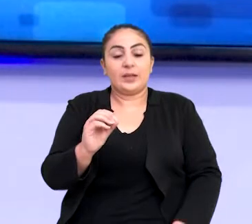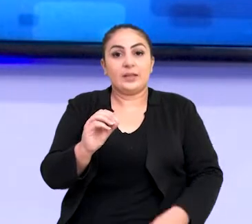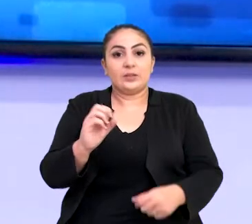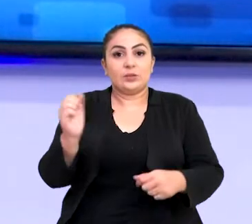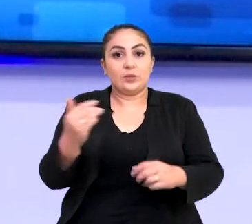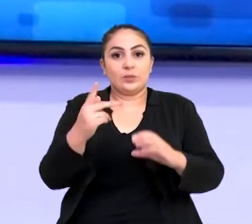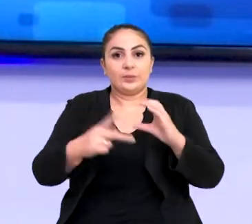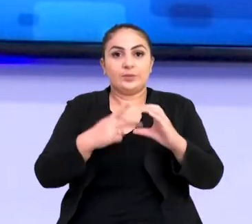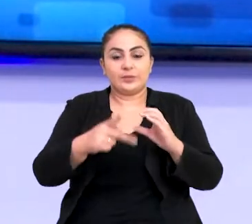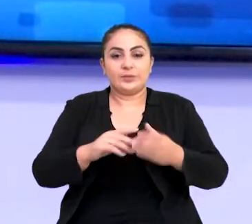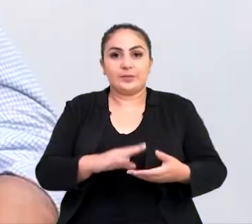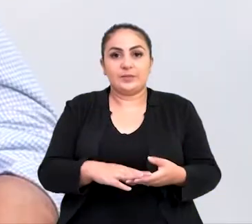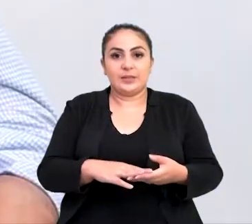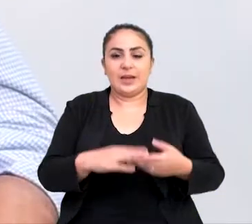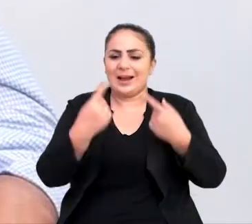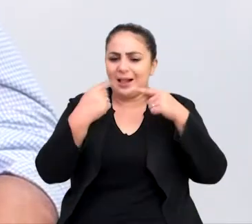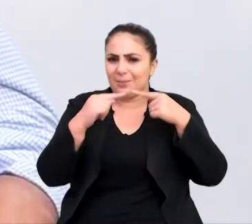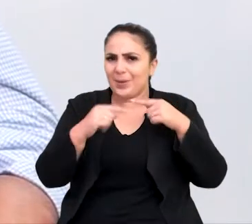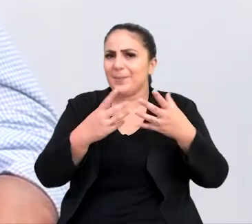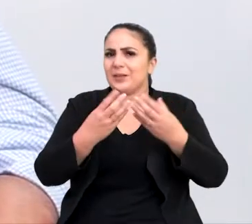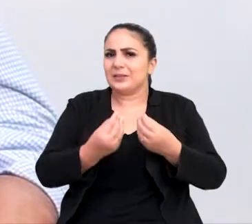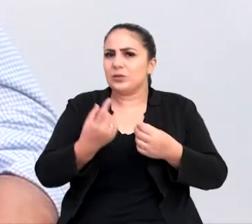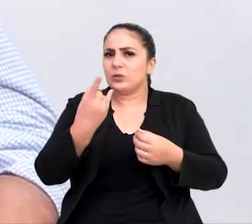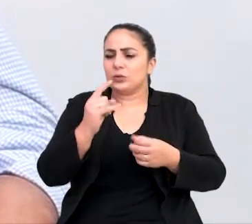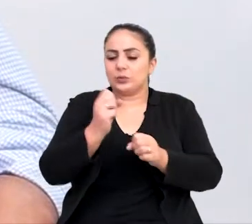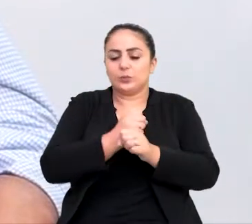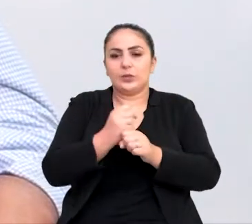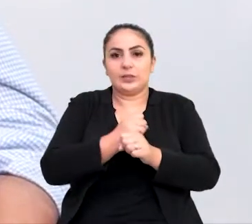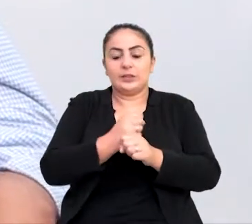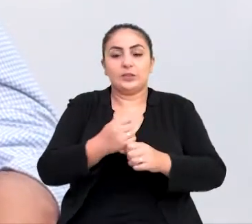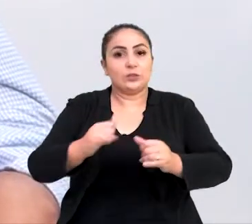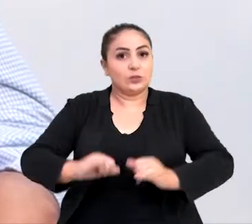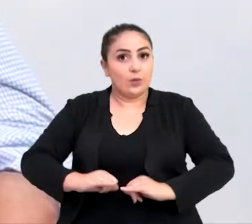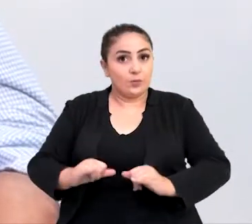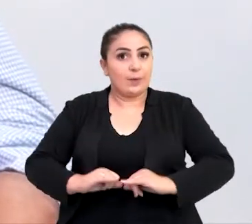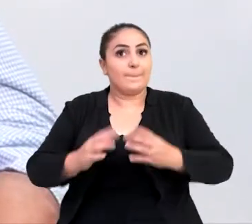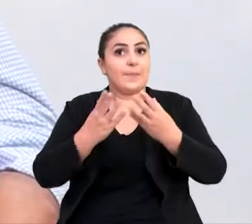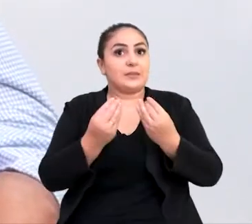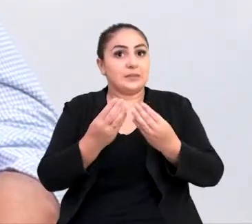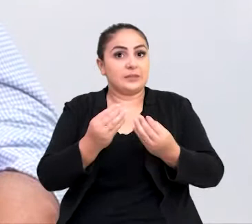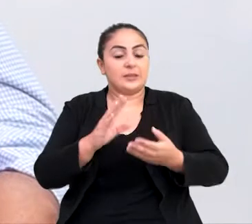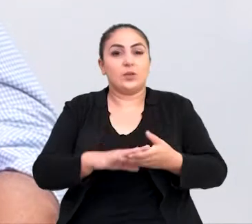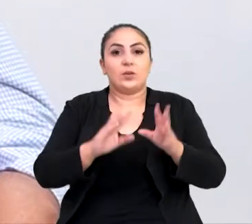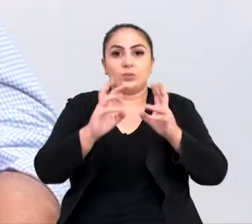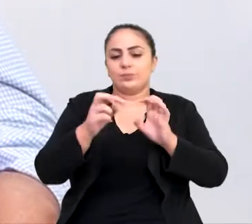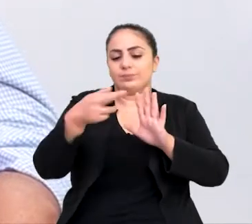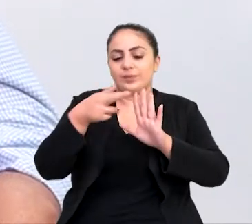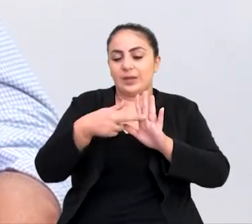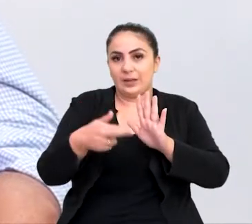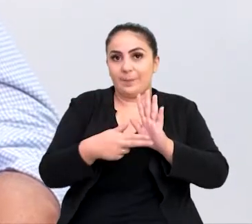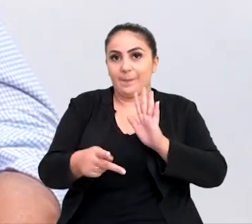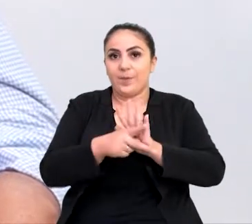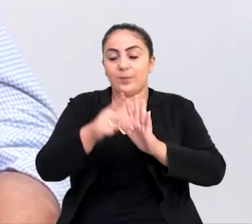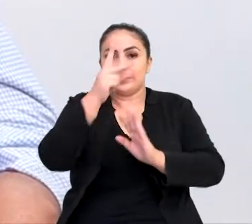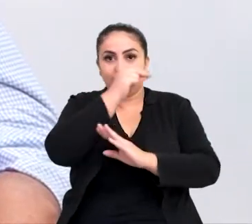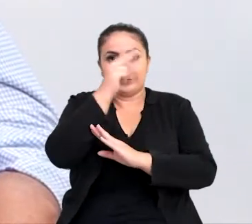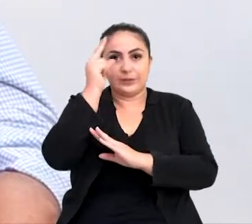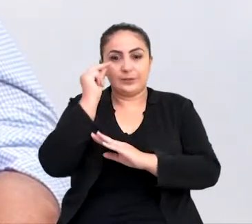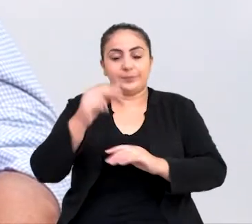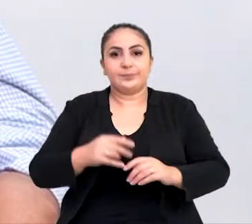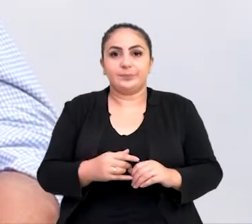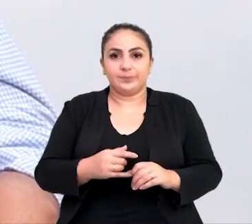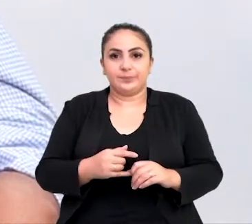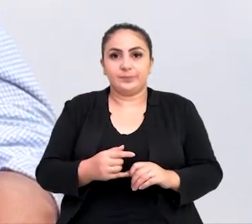Novo Legislativo. Reclamei demais nos últimos anos, sofri demais com a parte burocrática da